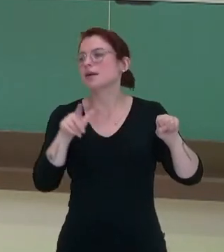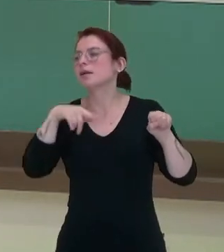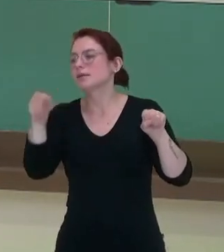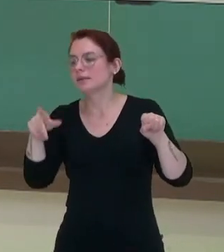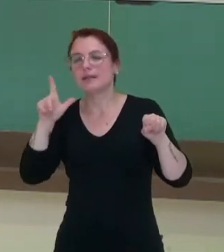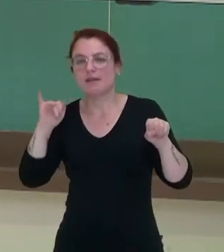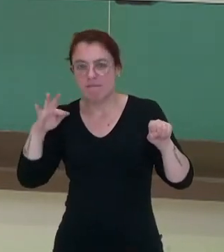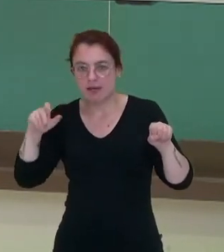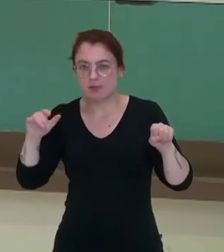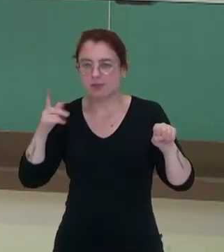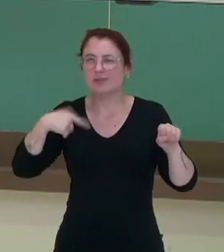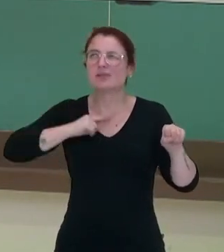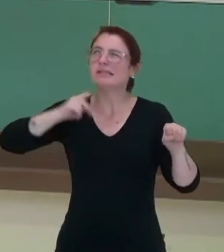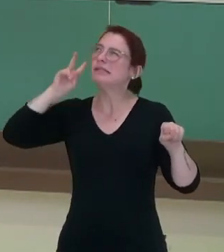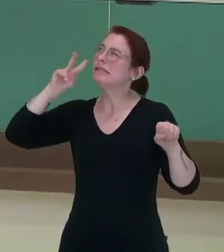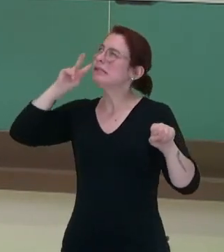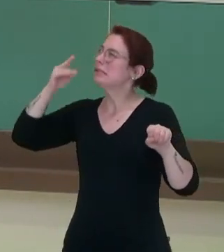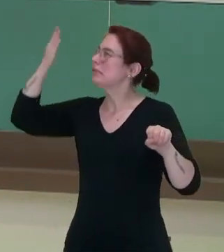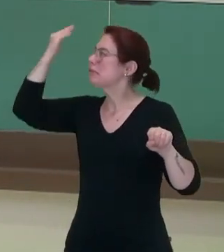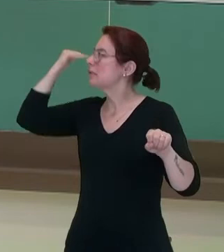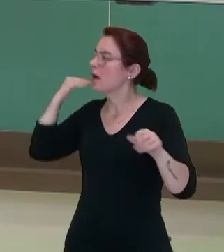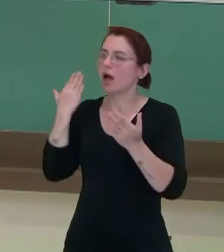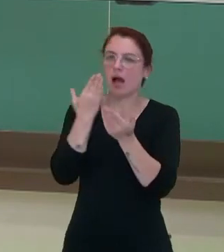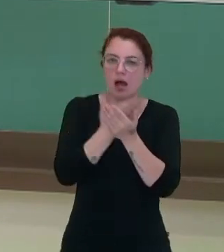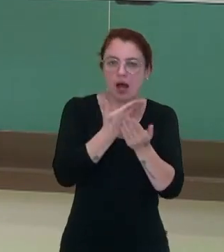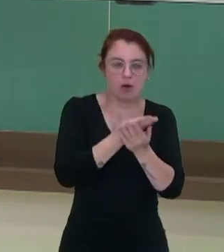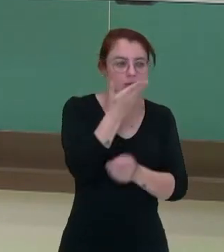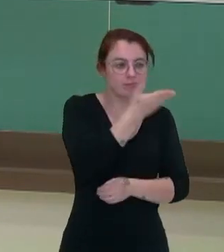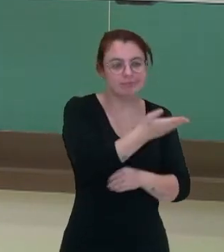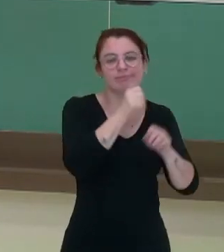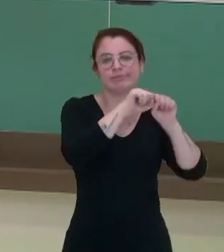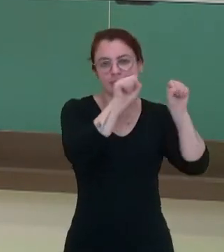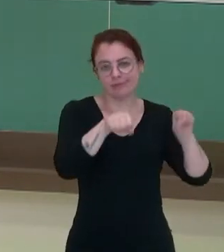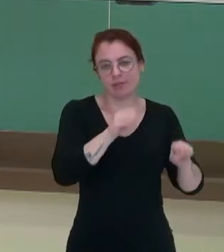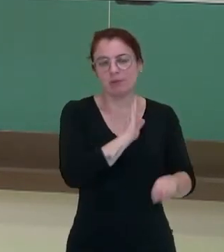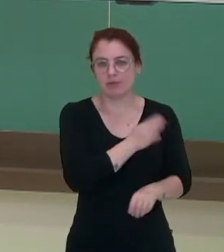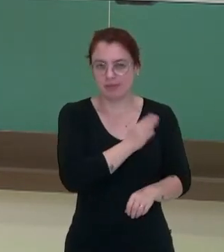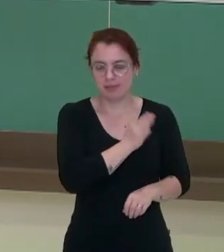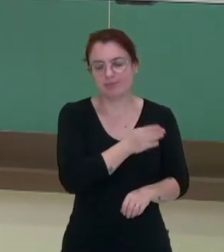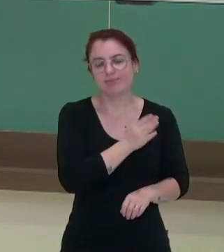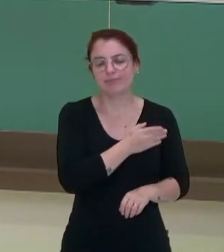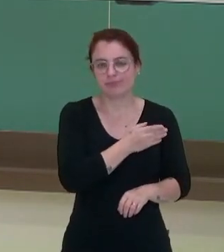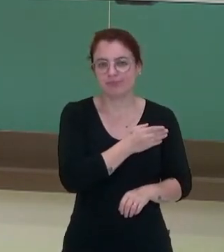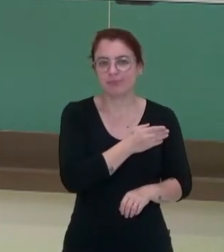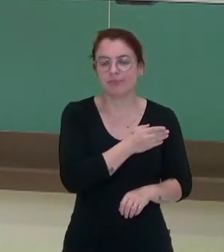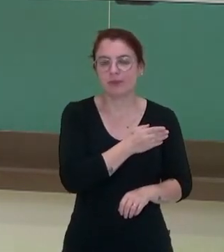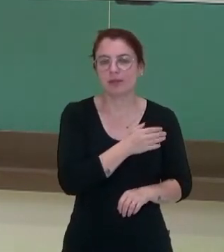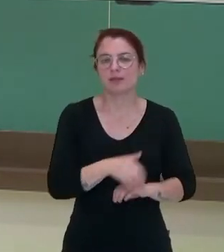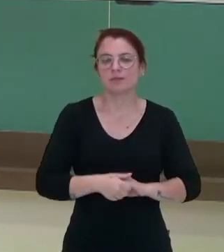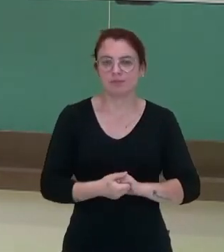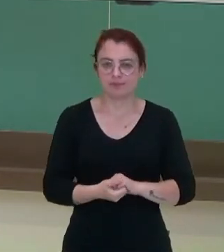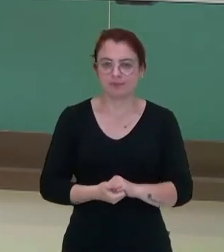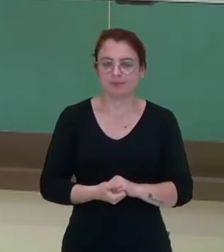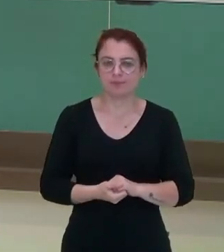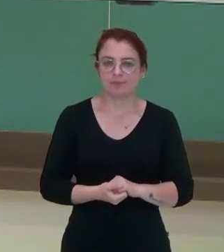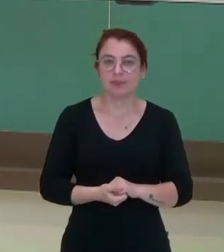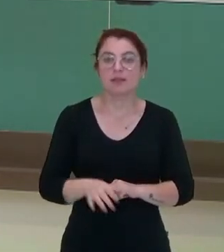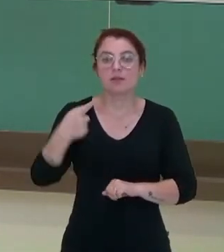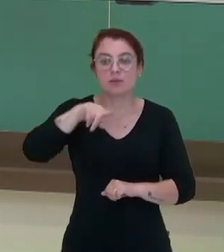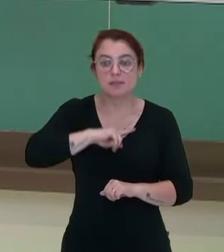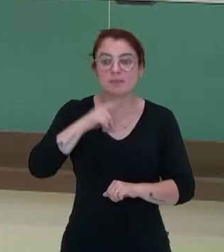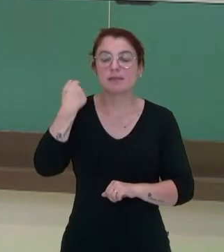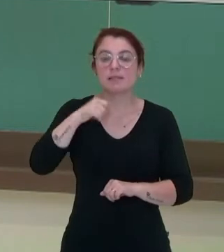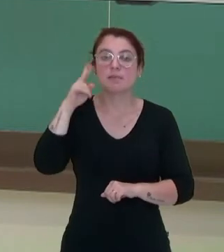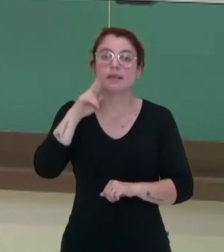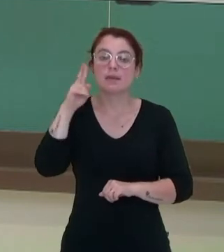que resgatar a importância, a composição, a constituição do nosso sangue.